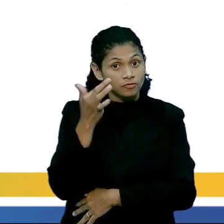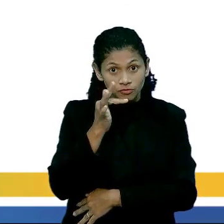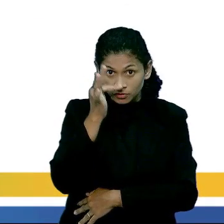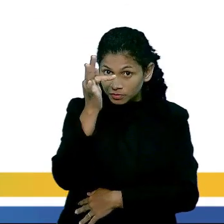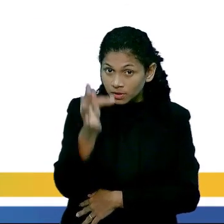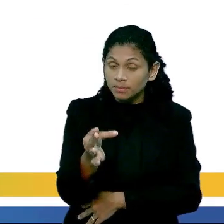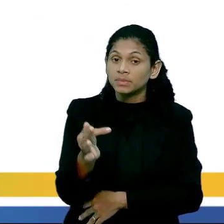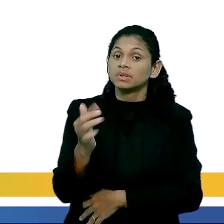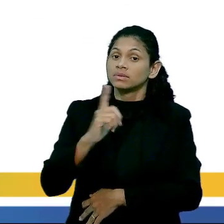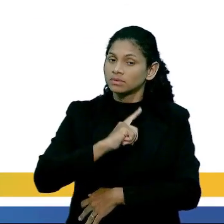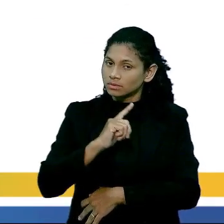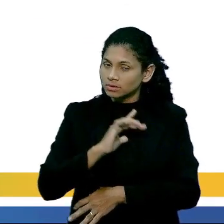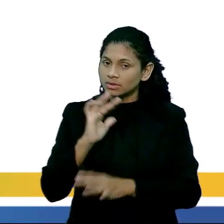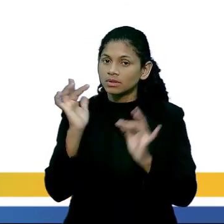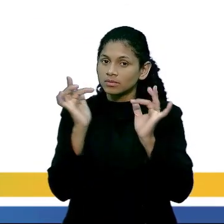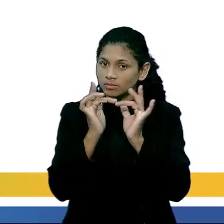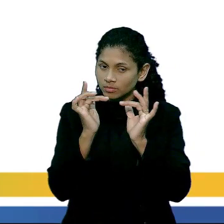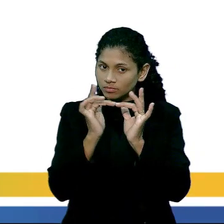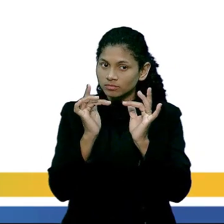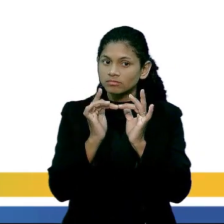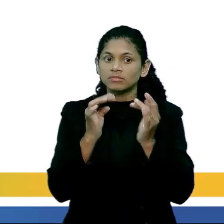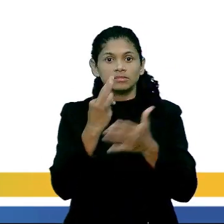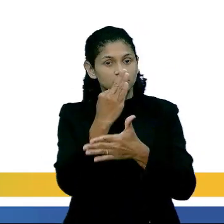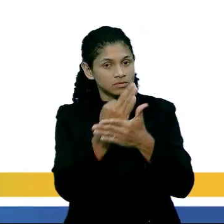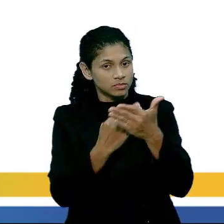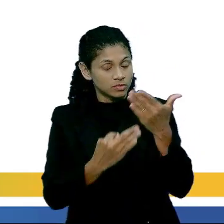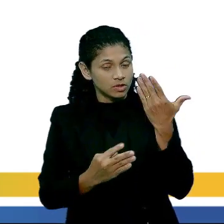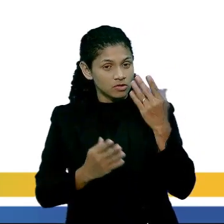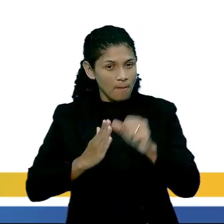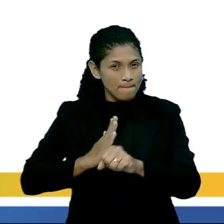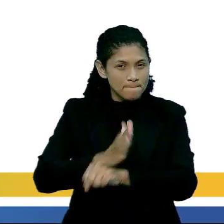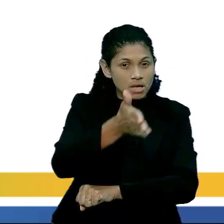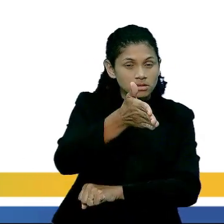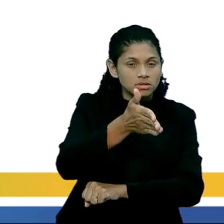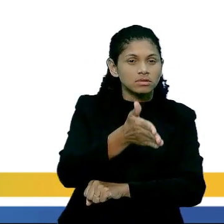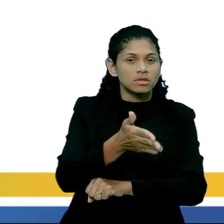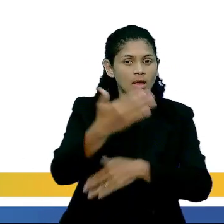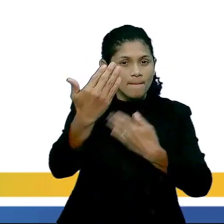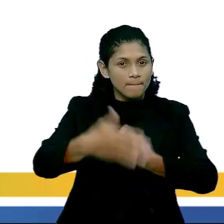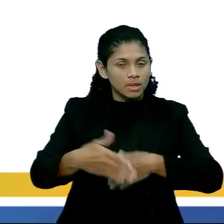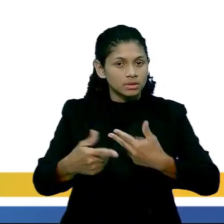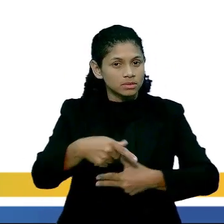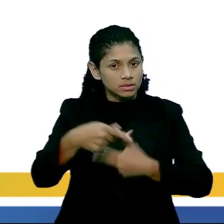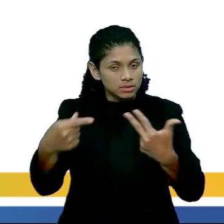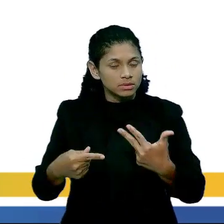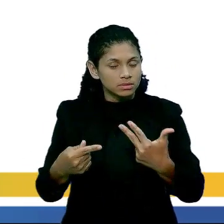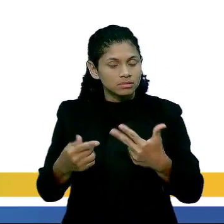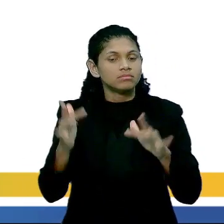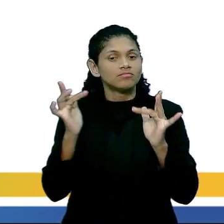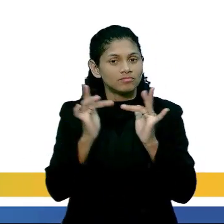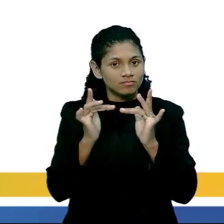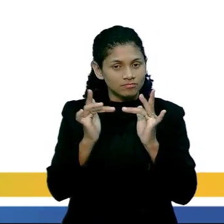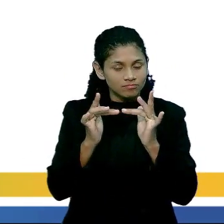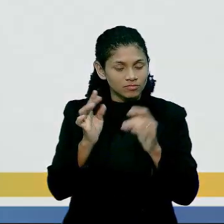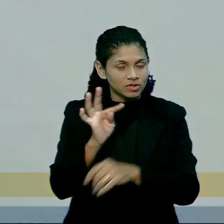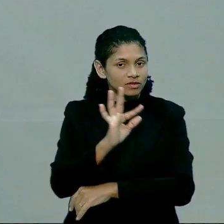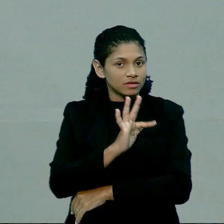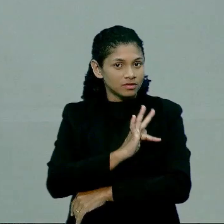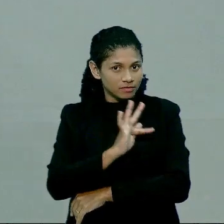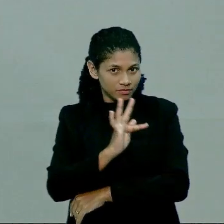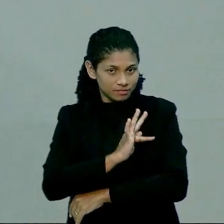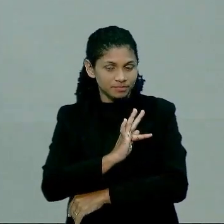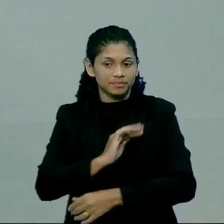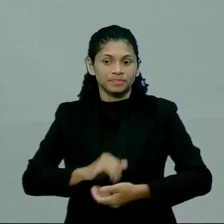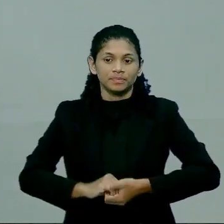galeras né é justamente esse está que traz esse caráter técnico determinada área com uma contribuição social